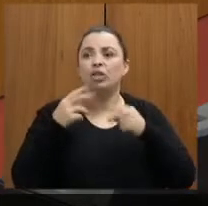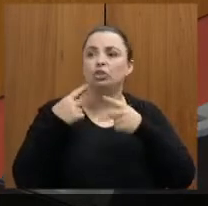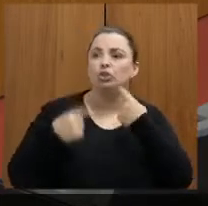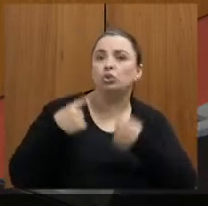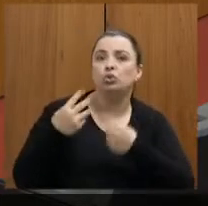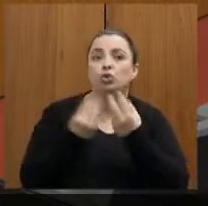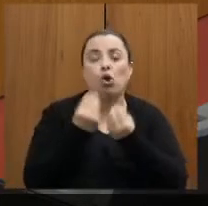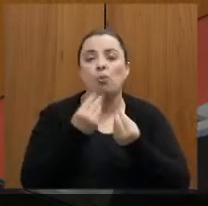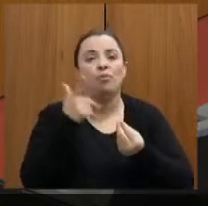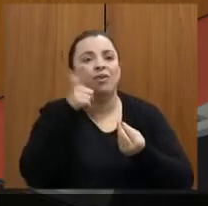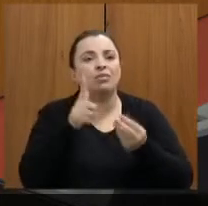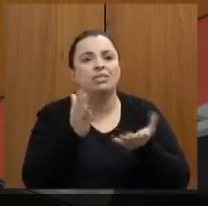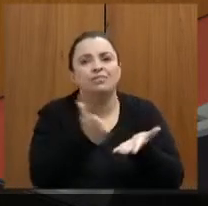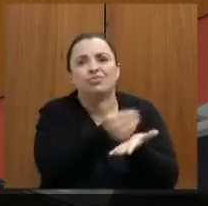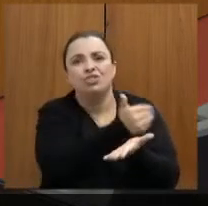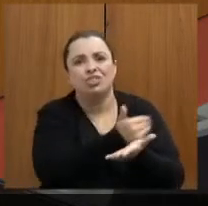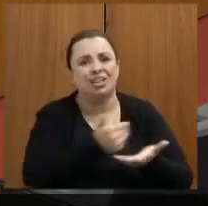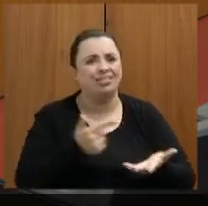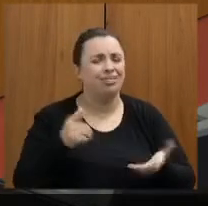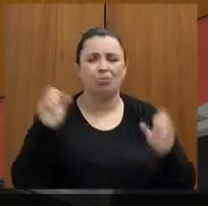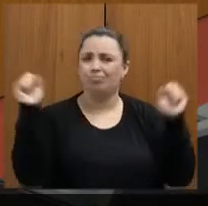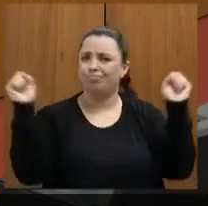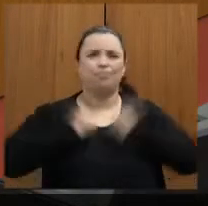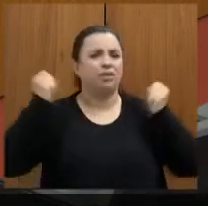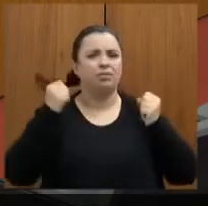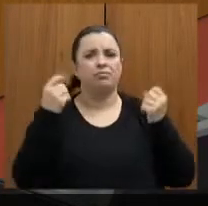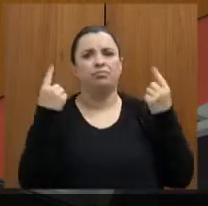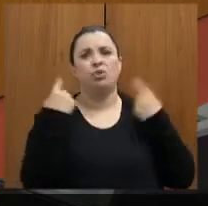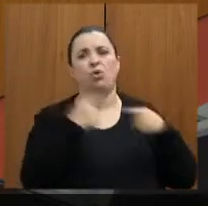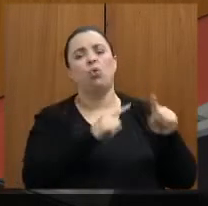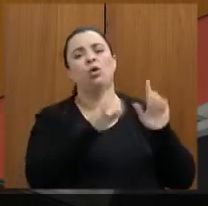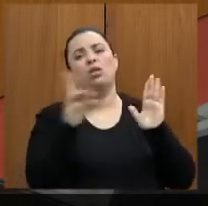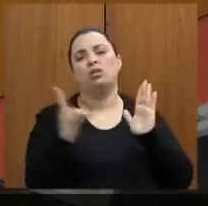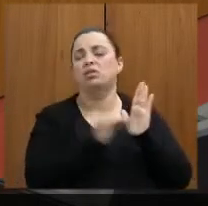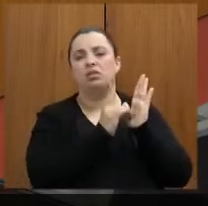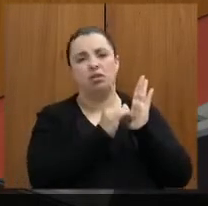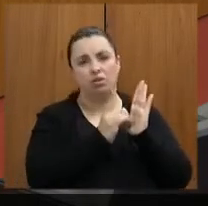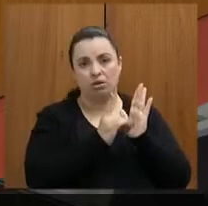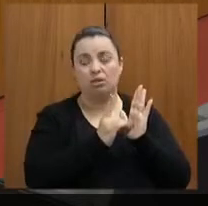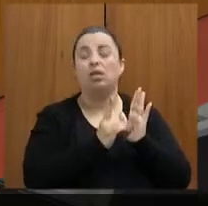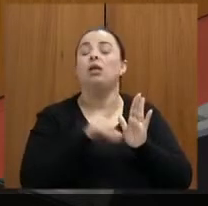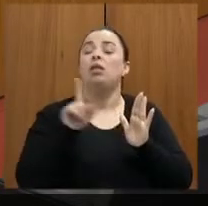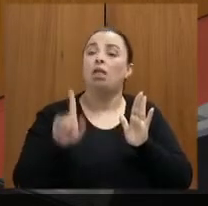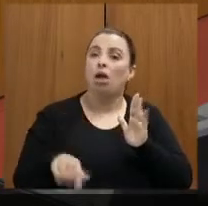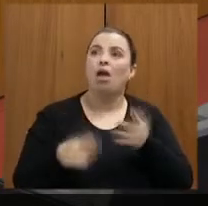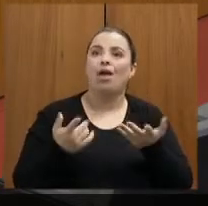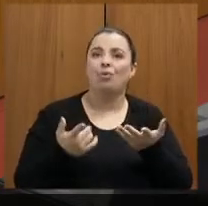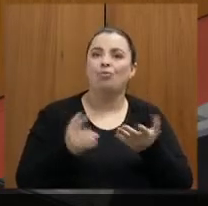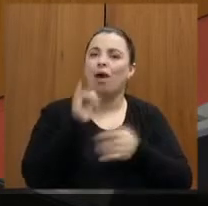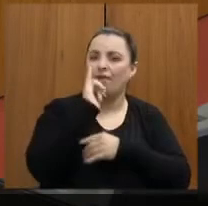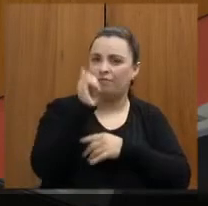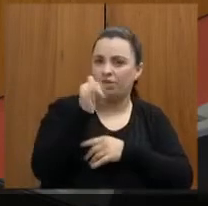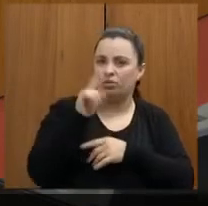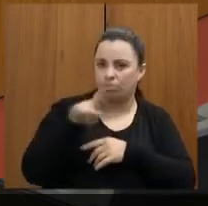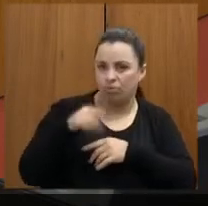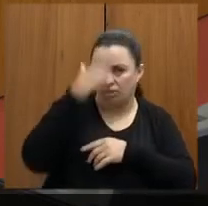grande assim revolta com esse decreto aqui serve também para te deixar um recado para os temas é mas só na caneta só dá uma